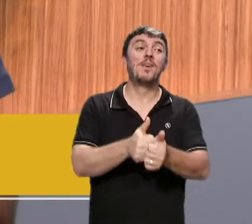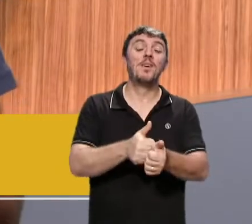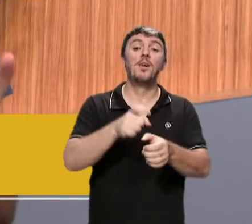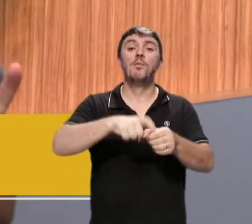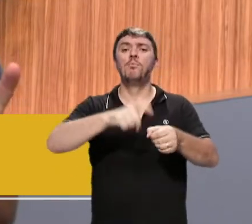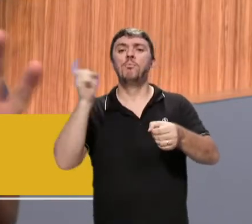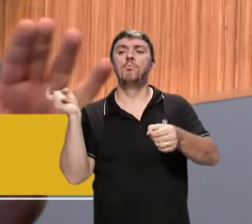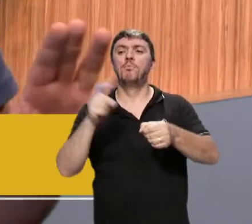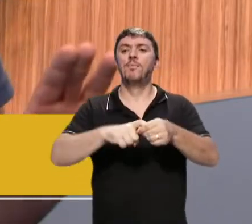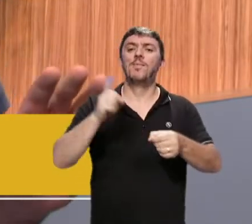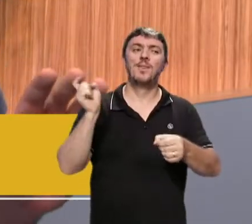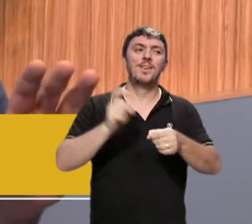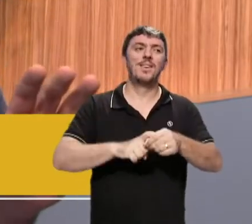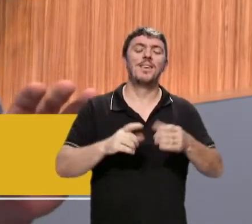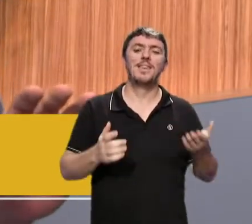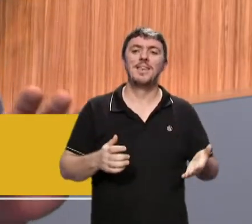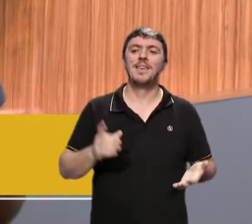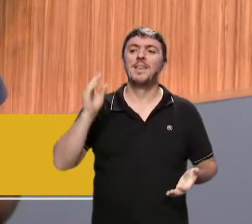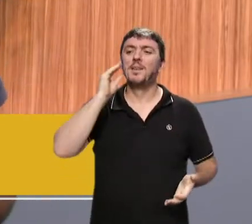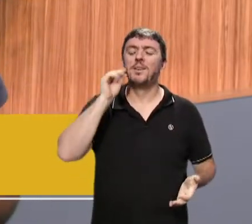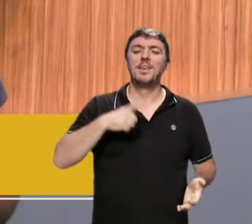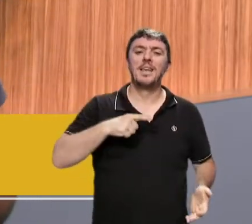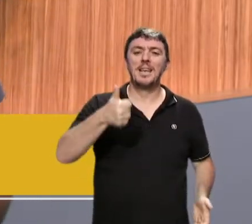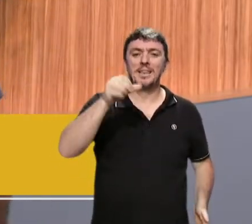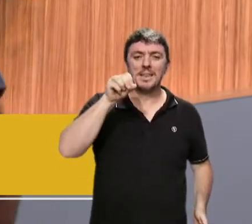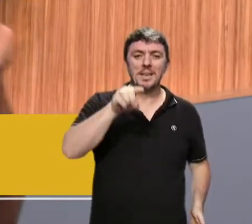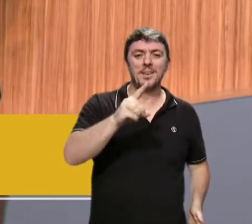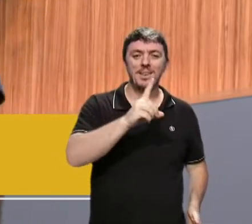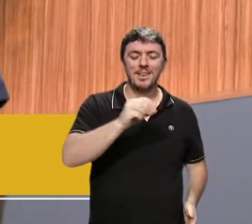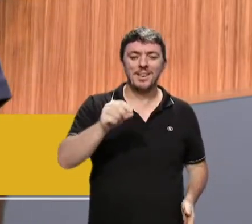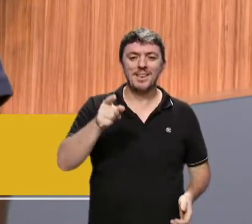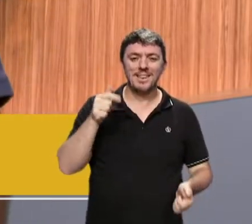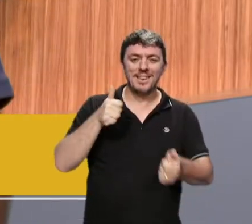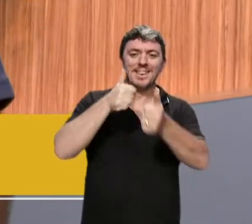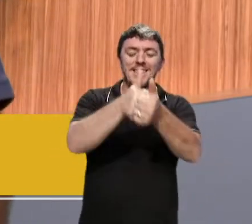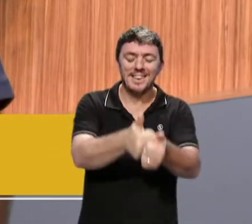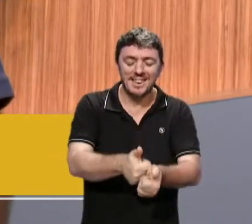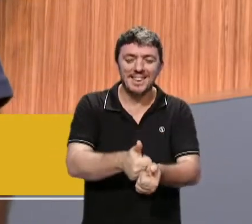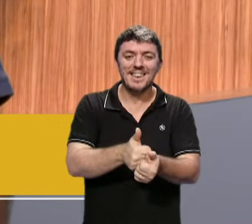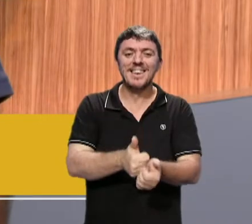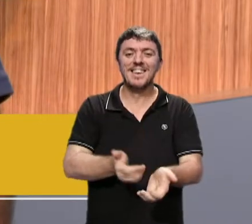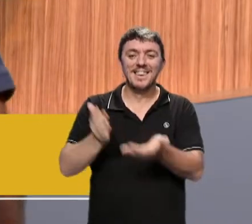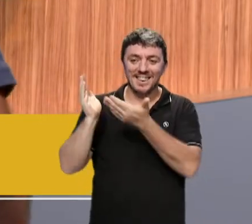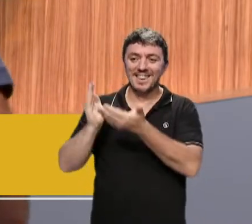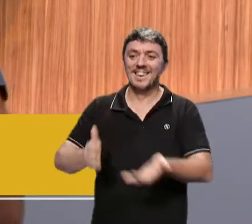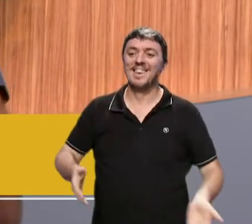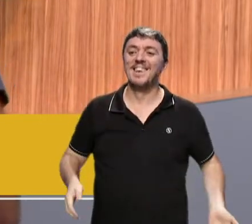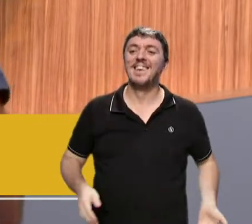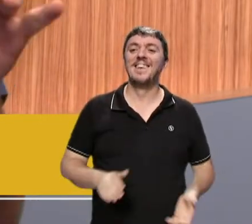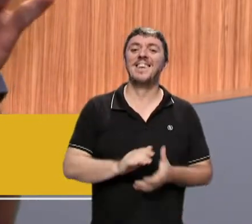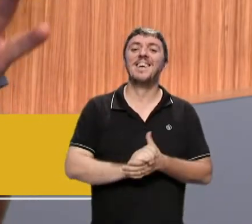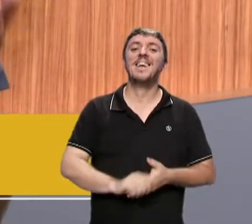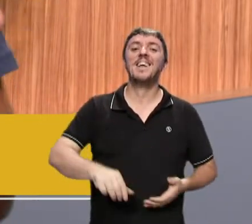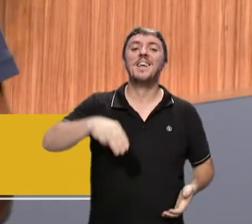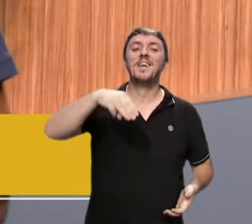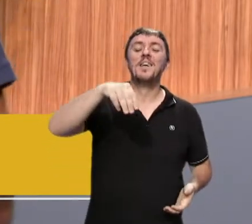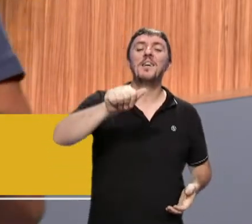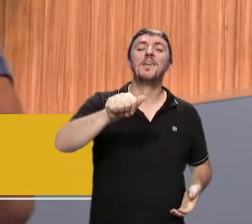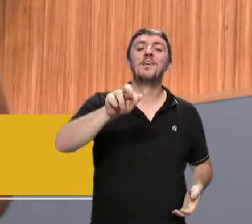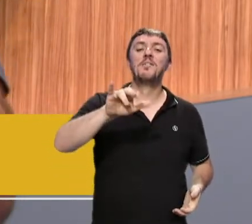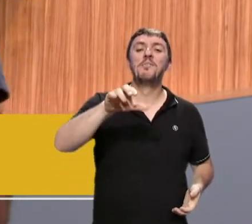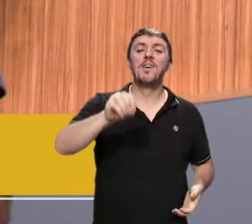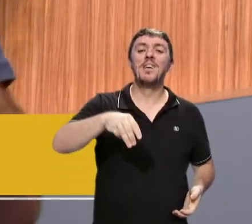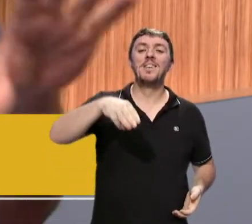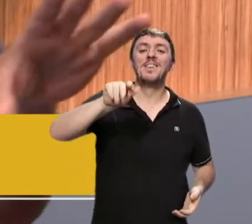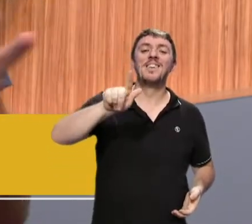mas eu tô com 10 mil aqui, 10 e 100. Tá? Você já me segue no Instagram? Arroba Marmig, pode me seguir, tá bom? Arroba Marmig, Mar de Março, Miguel de